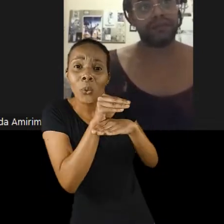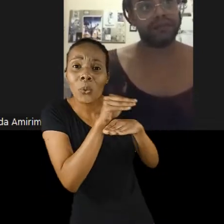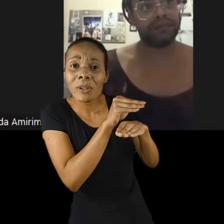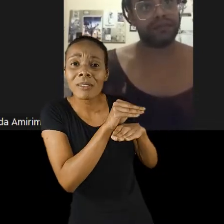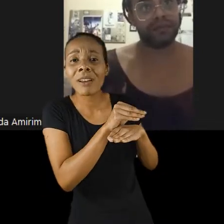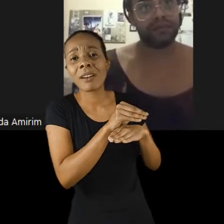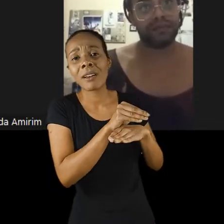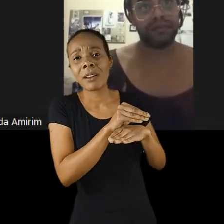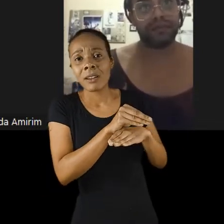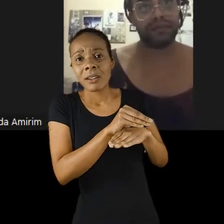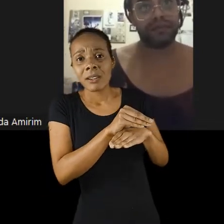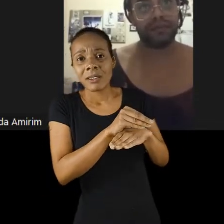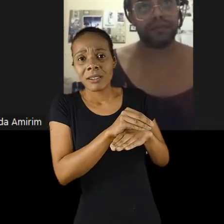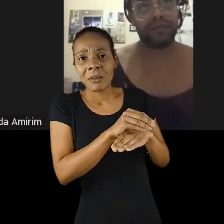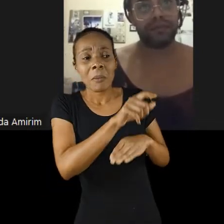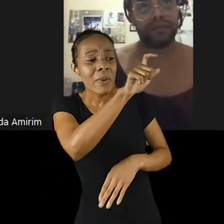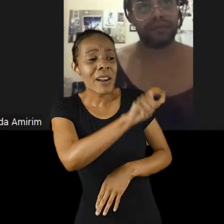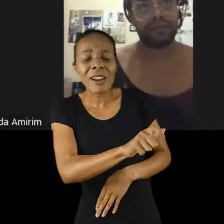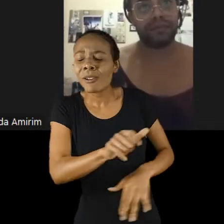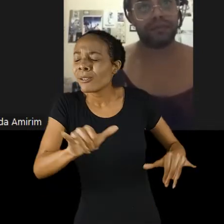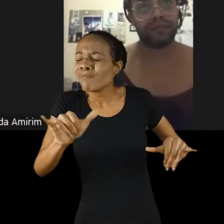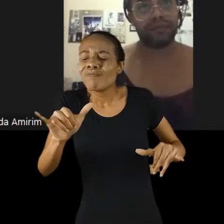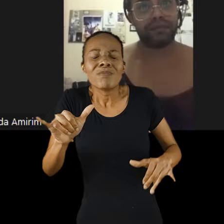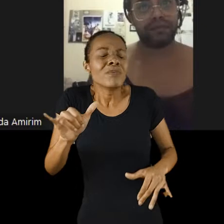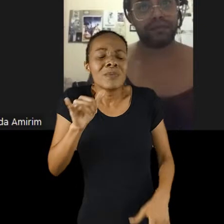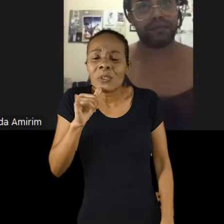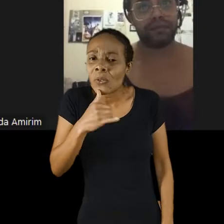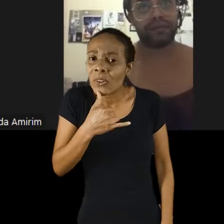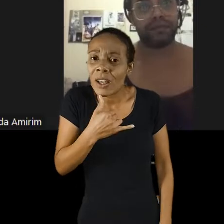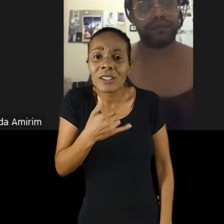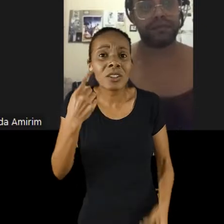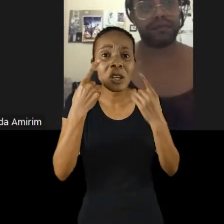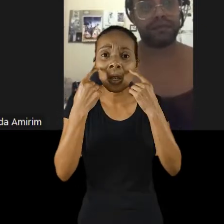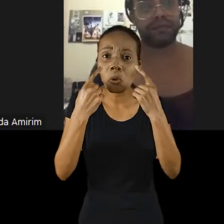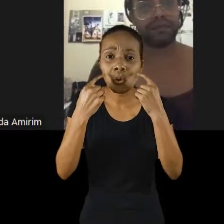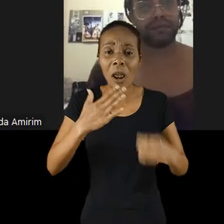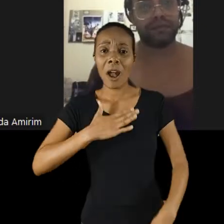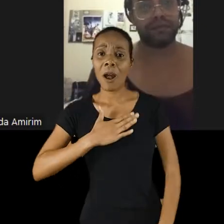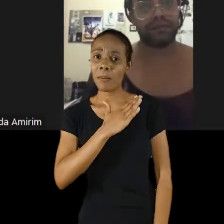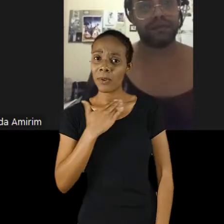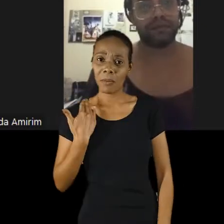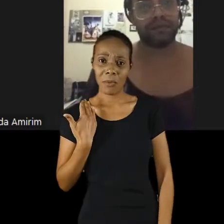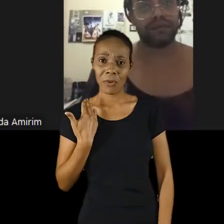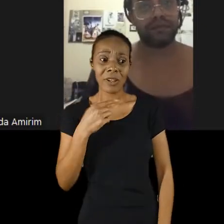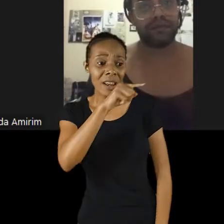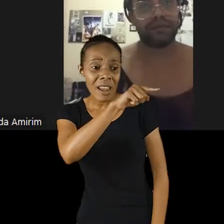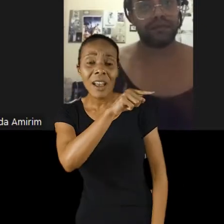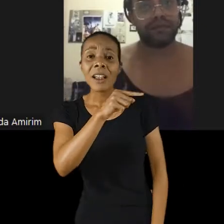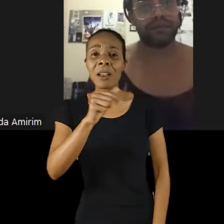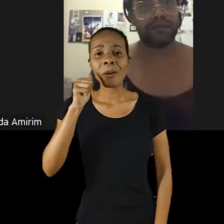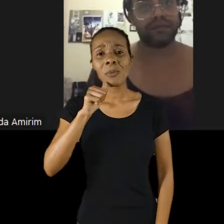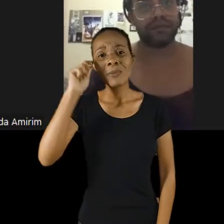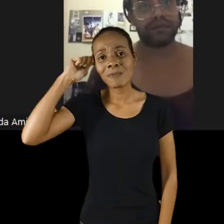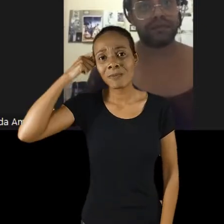pelo menos, de não chorar a minha morte, sabe? Que a minha mãe é uma mulher preta, que ela consiga não chorar